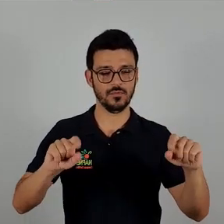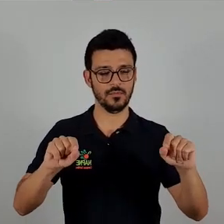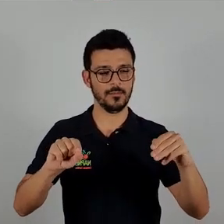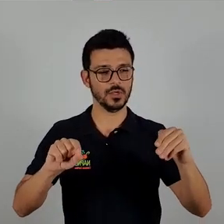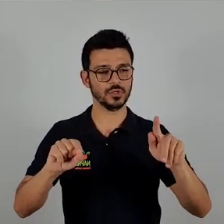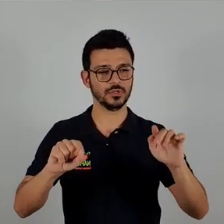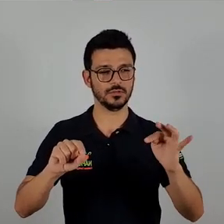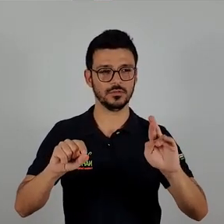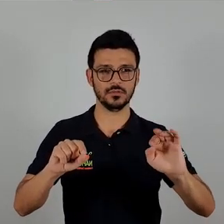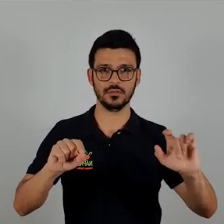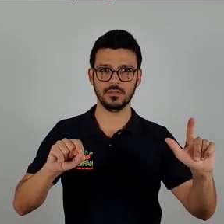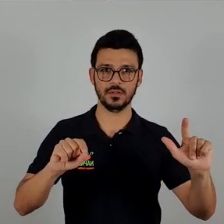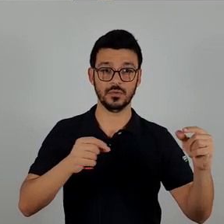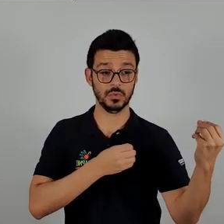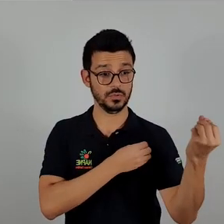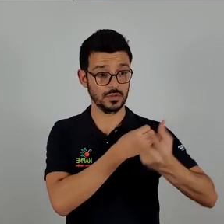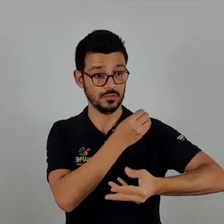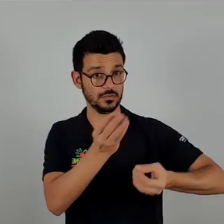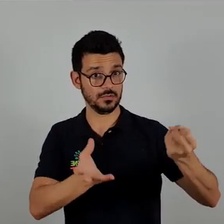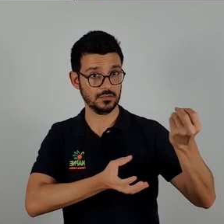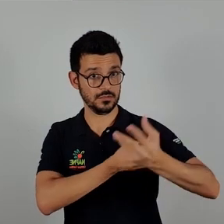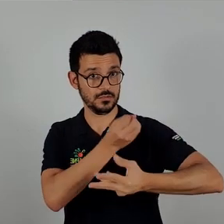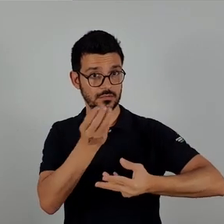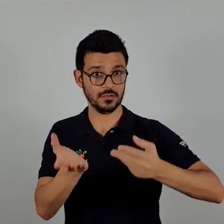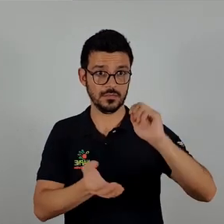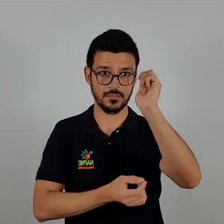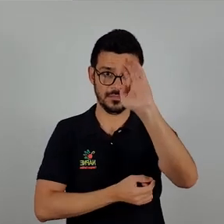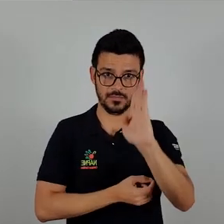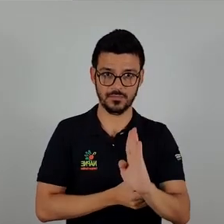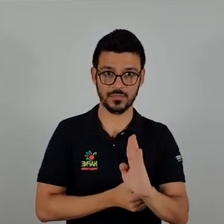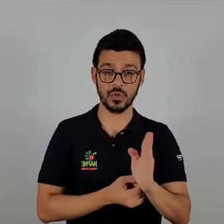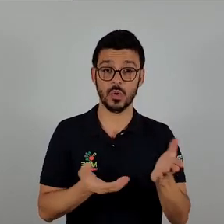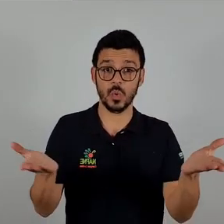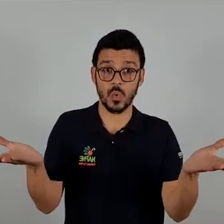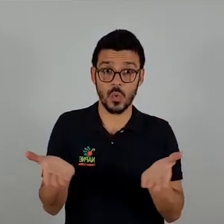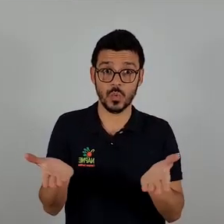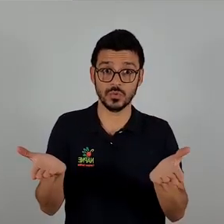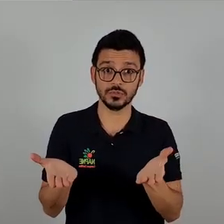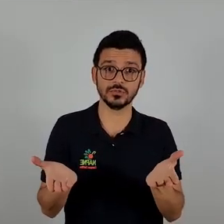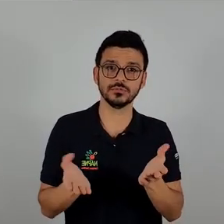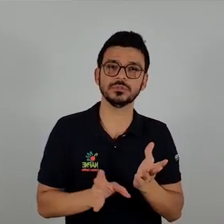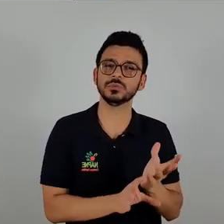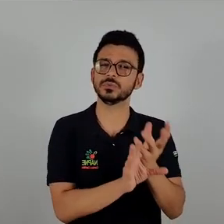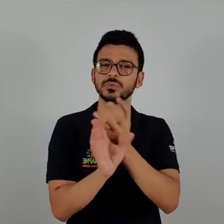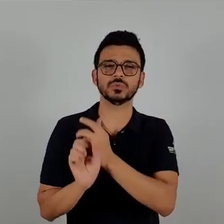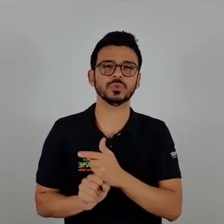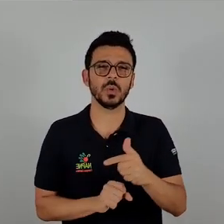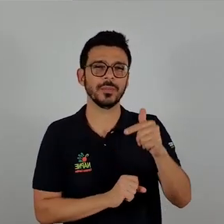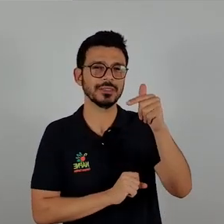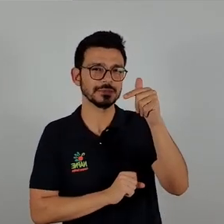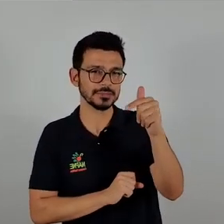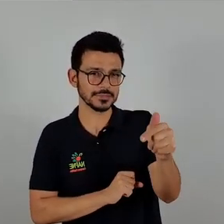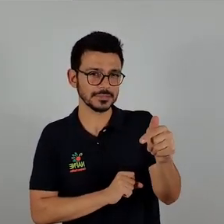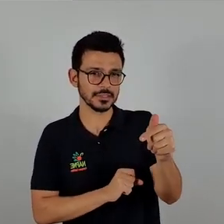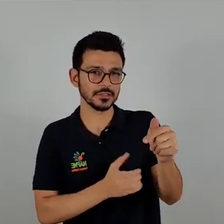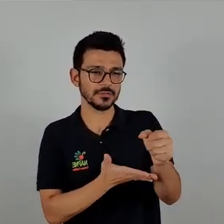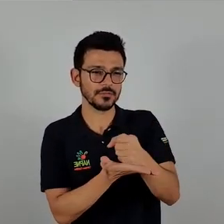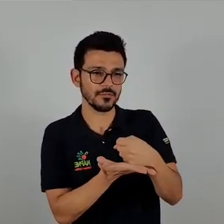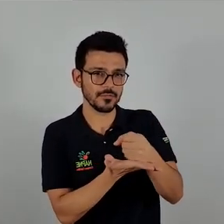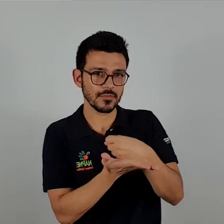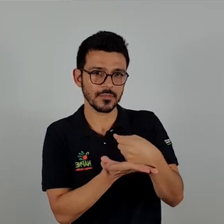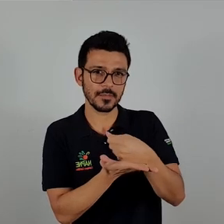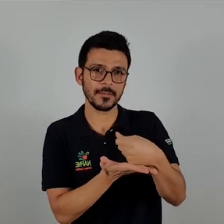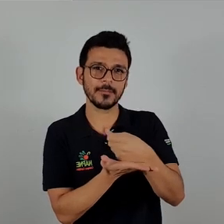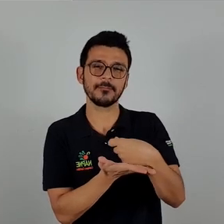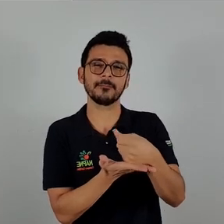chinesas. Ok? Então, contar um pouquinho da história é importante, né? História faz parte da história. A história